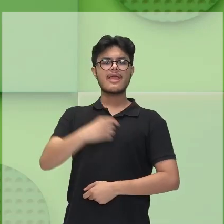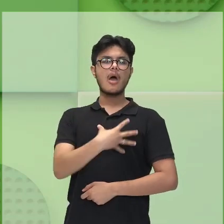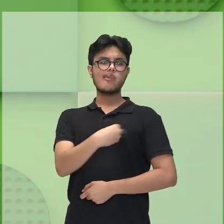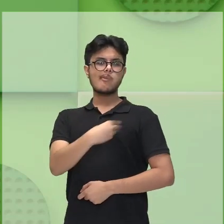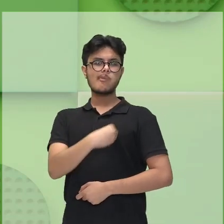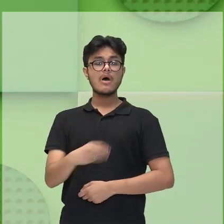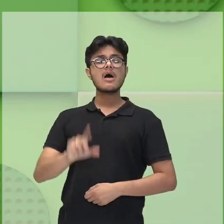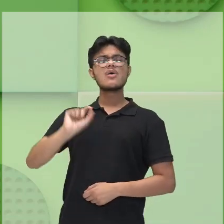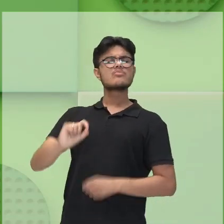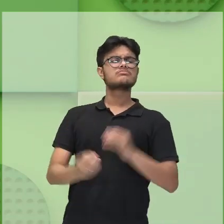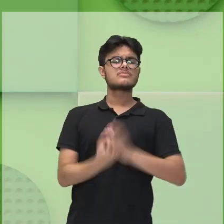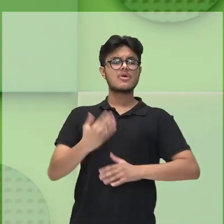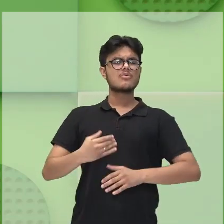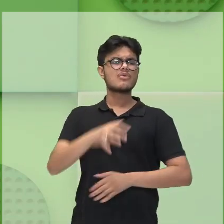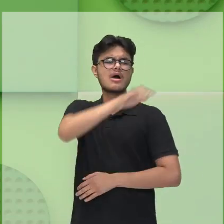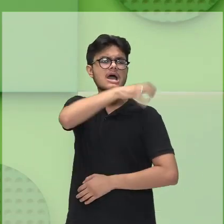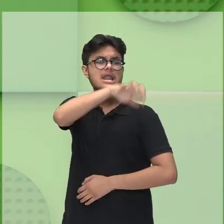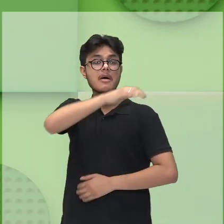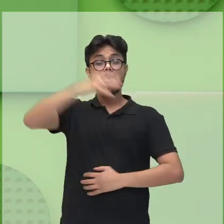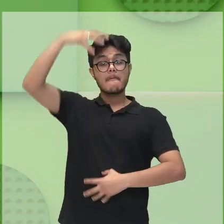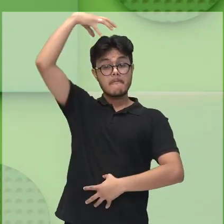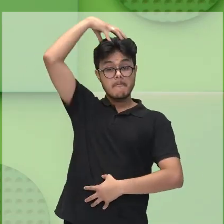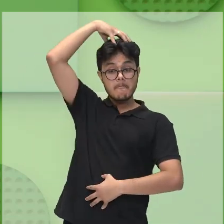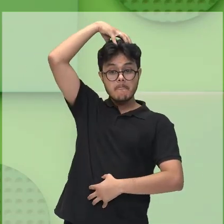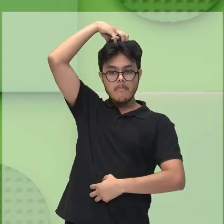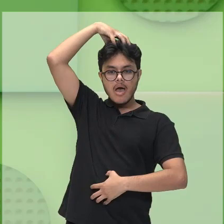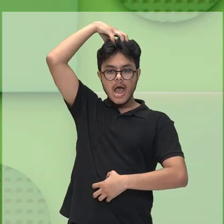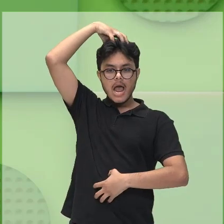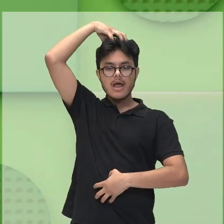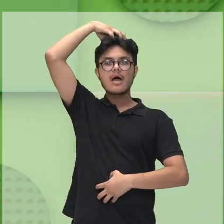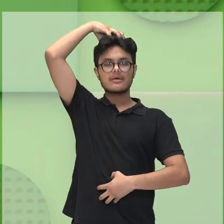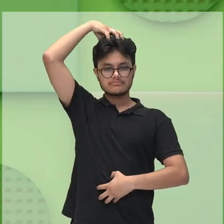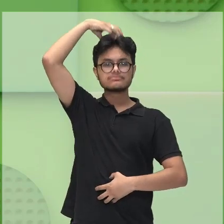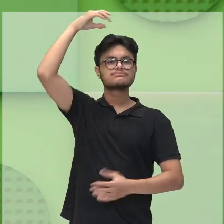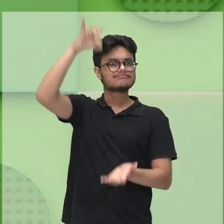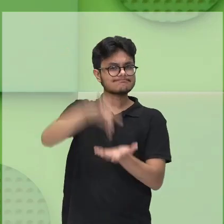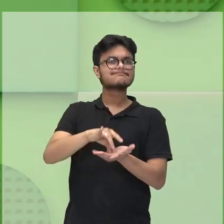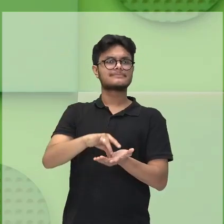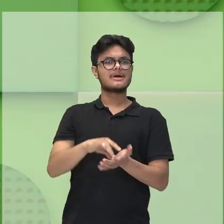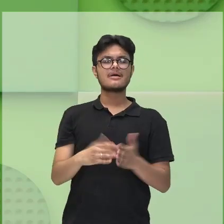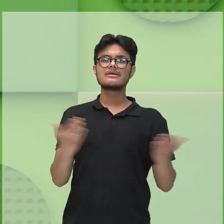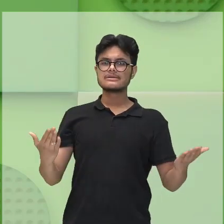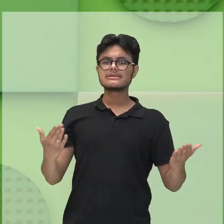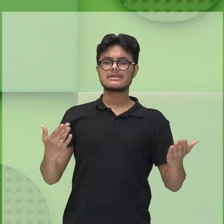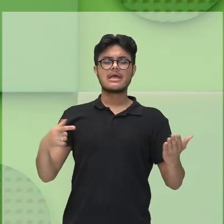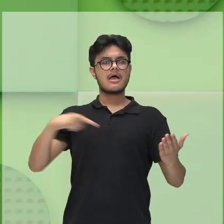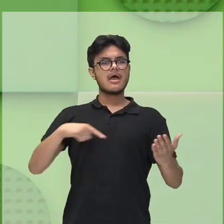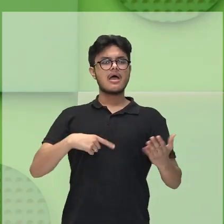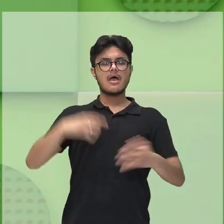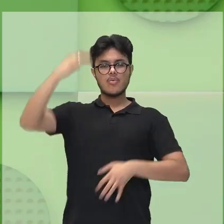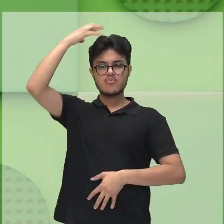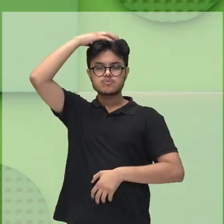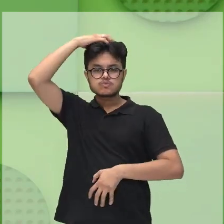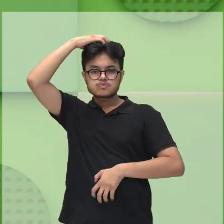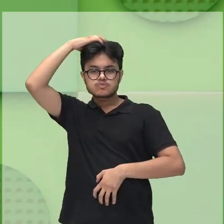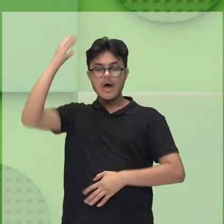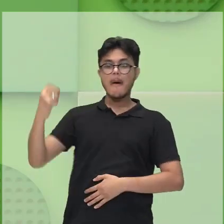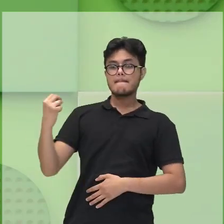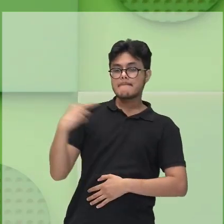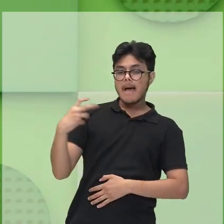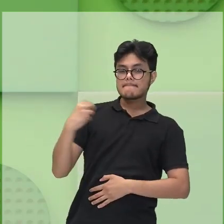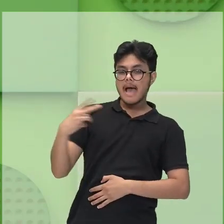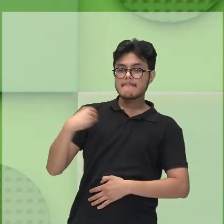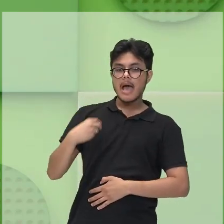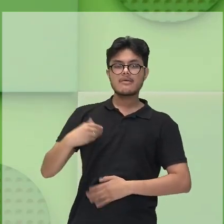o macaco como o hospedeiro principal, que vai ser uma fonte aí, né, desses